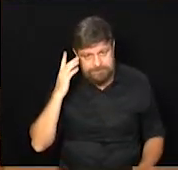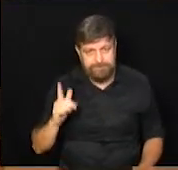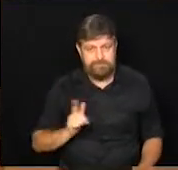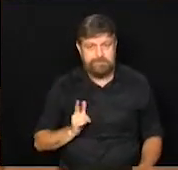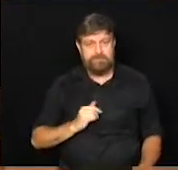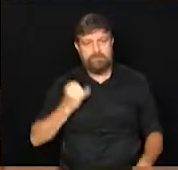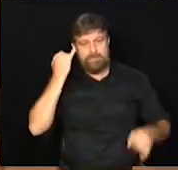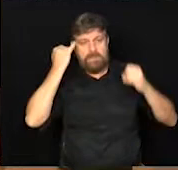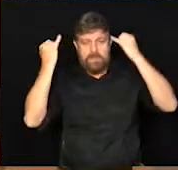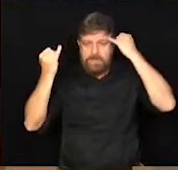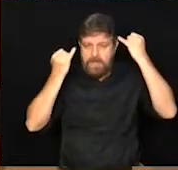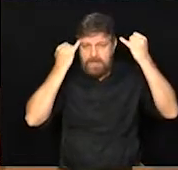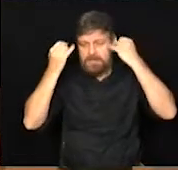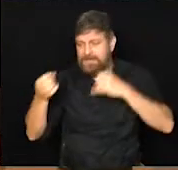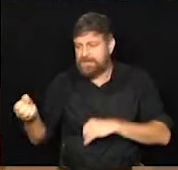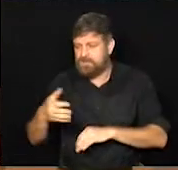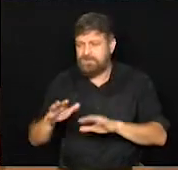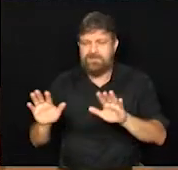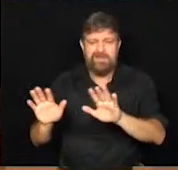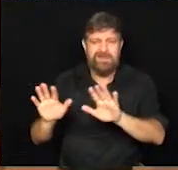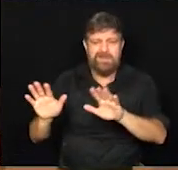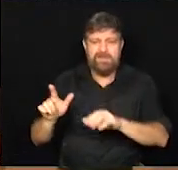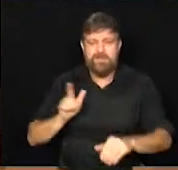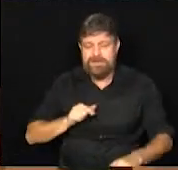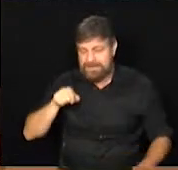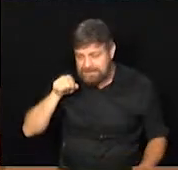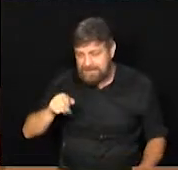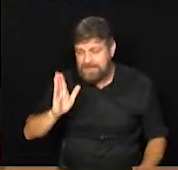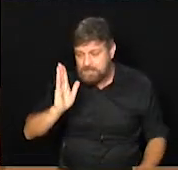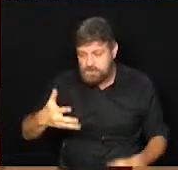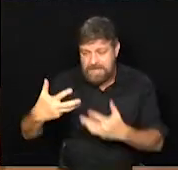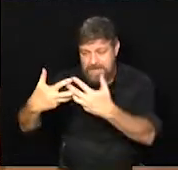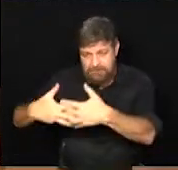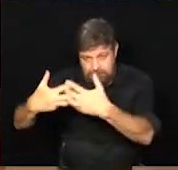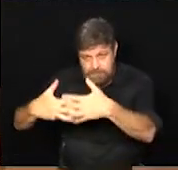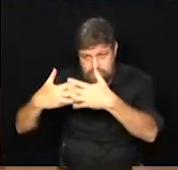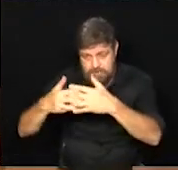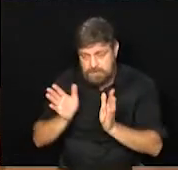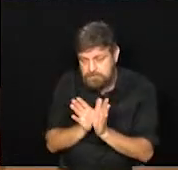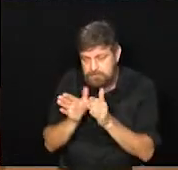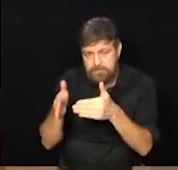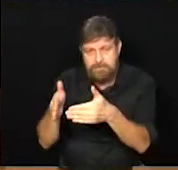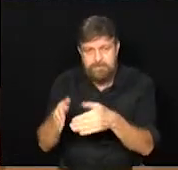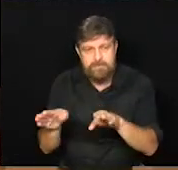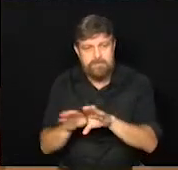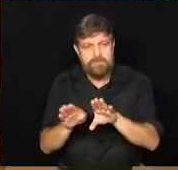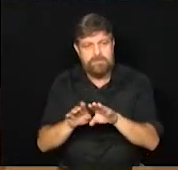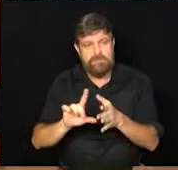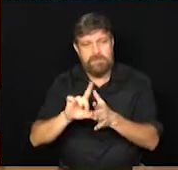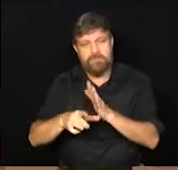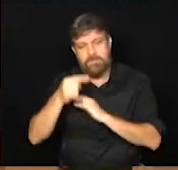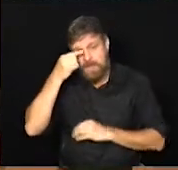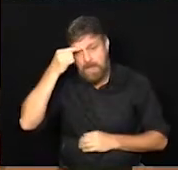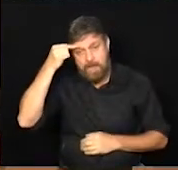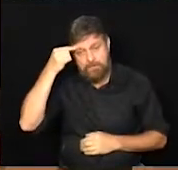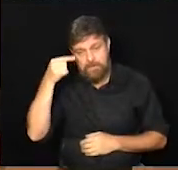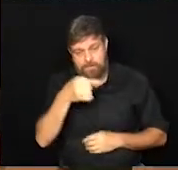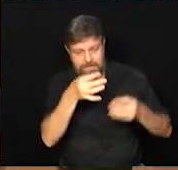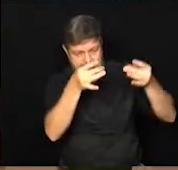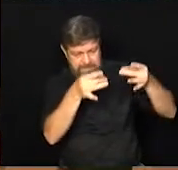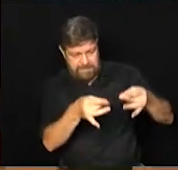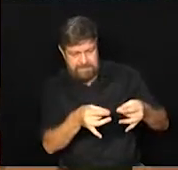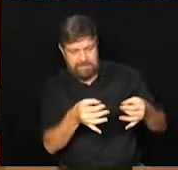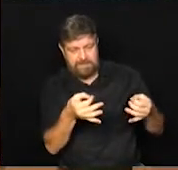roda não ajuda, né? Essa é a primeira questão. E a segunda questão, que eu acho que até a Paula pode comentar com mais detalhe, que ela até